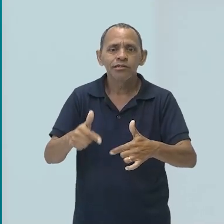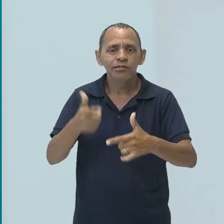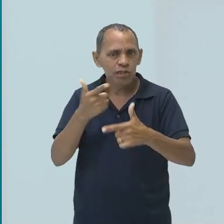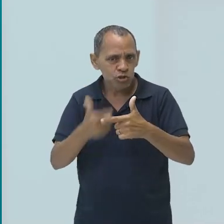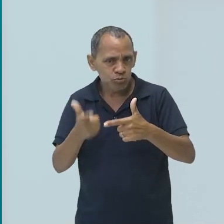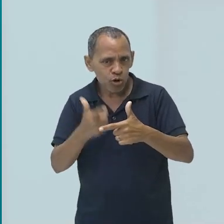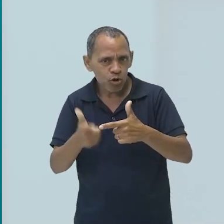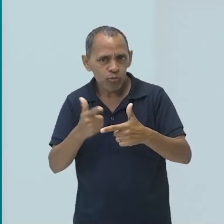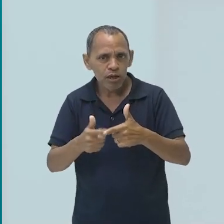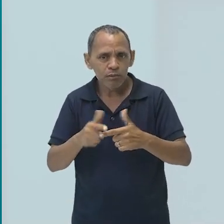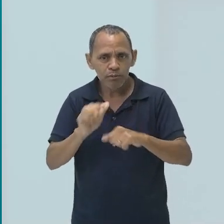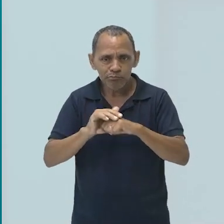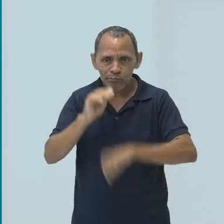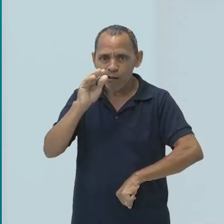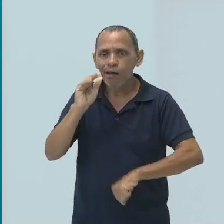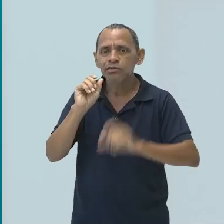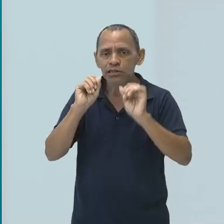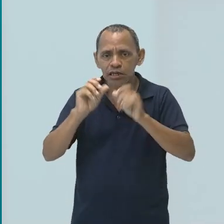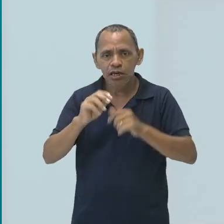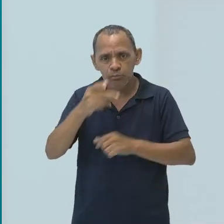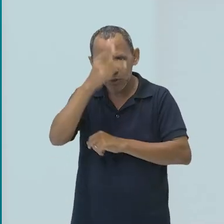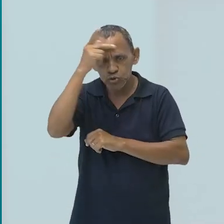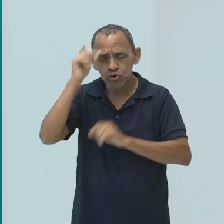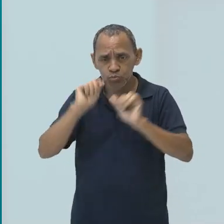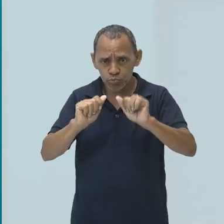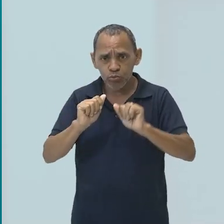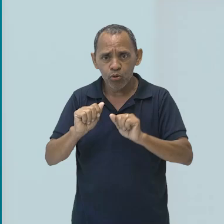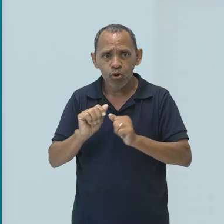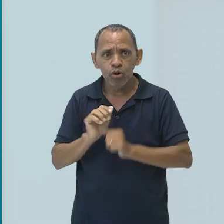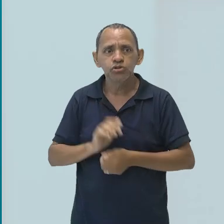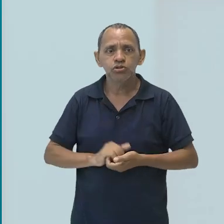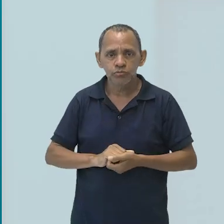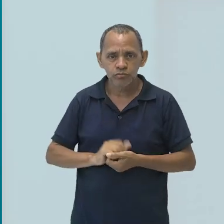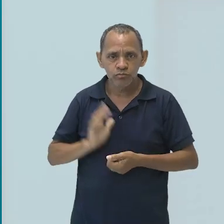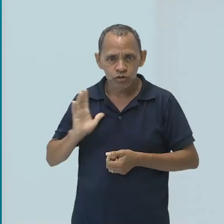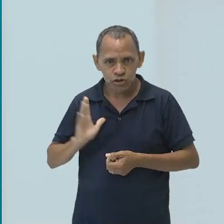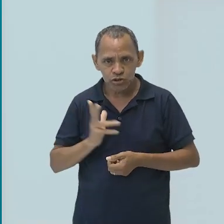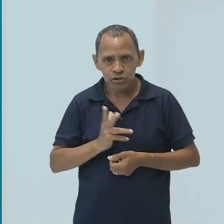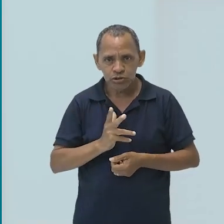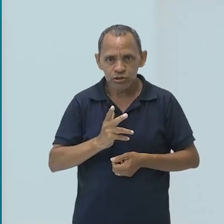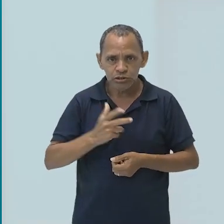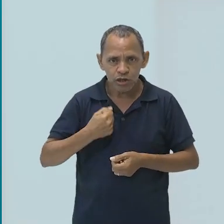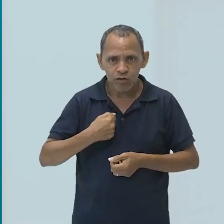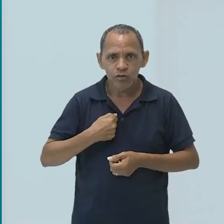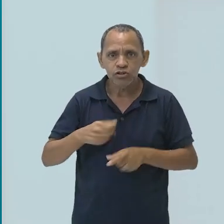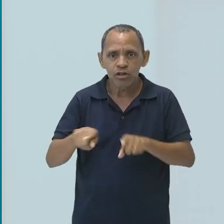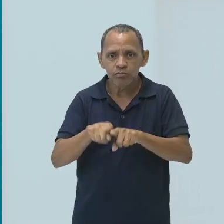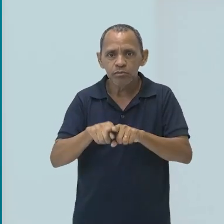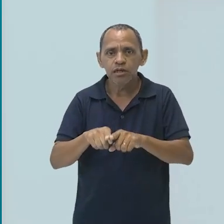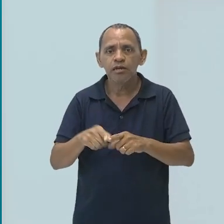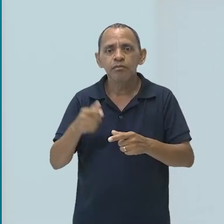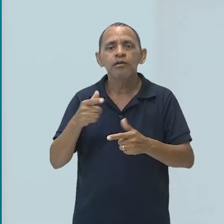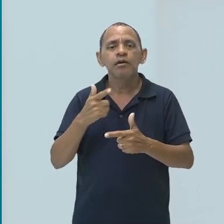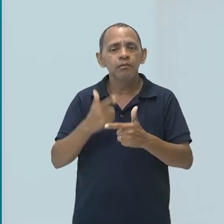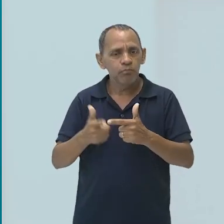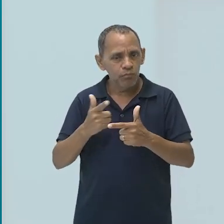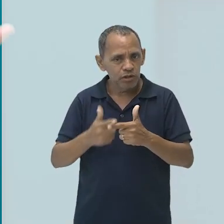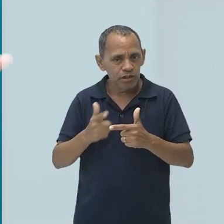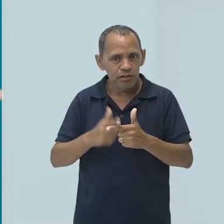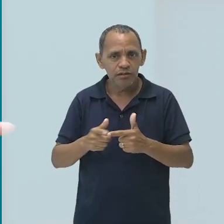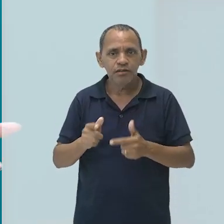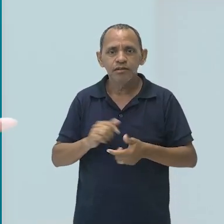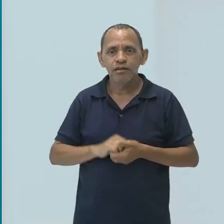pessoas ali, elas podem ser salvas por essas atitudes de primeiros socorros, que vocês viram que é muito importante, tá bom? Então,